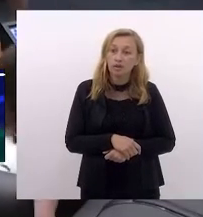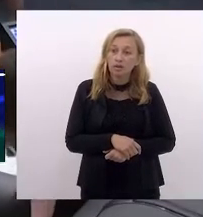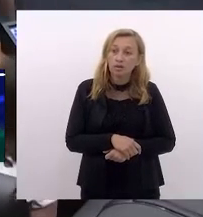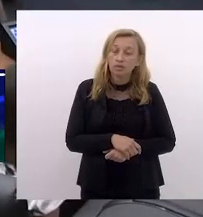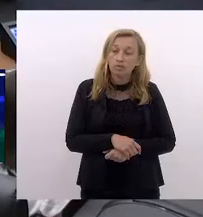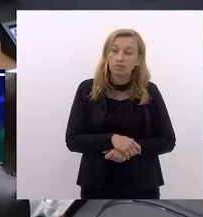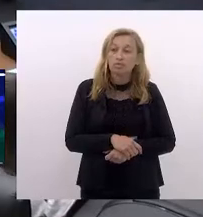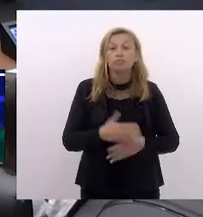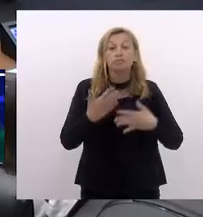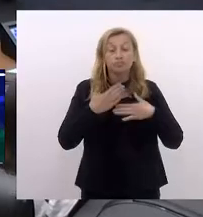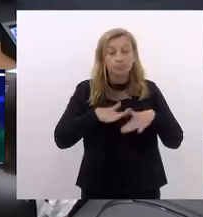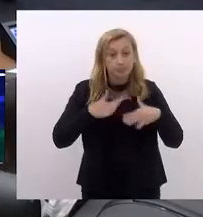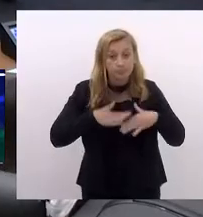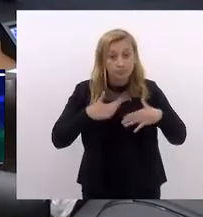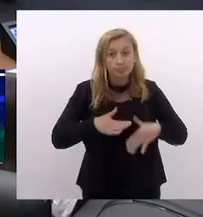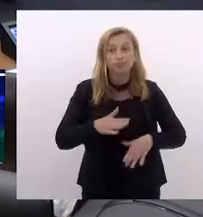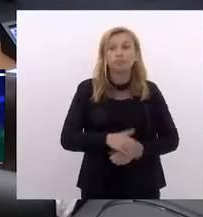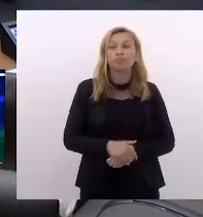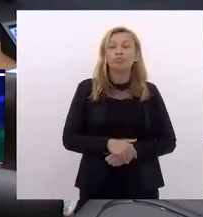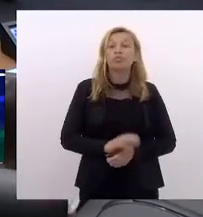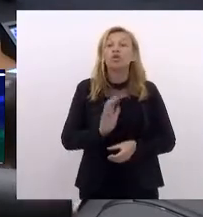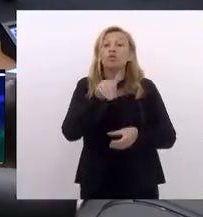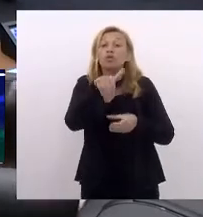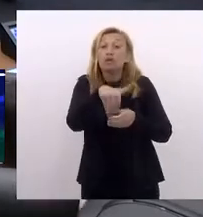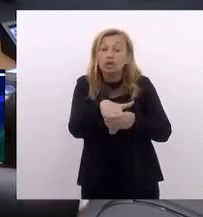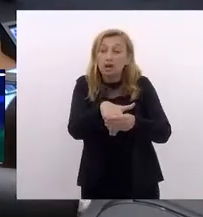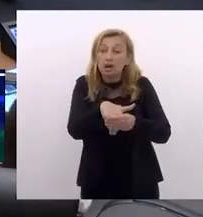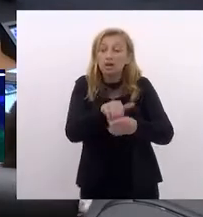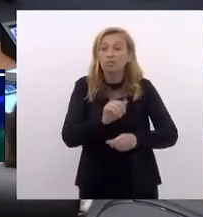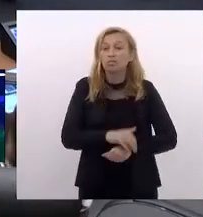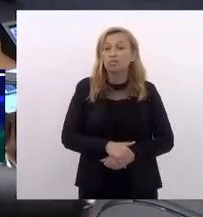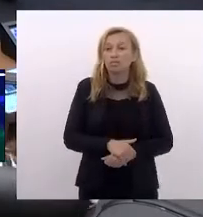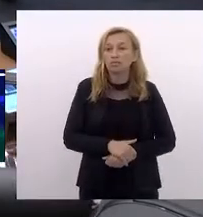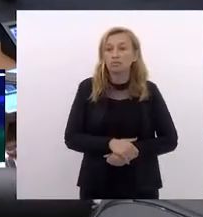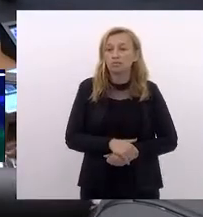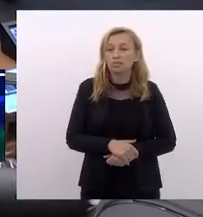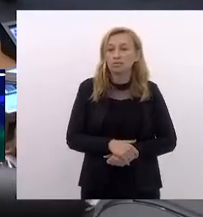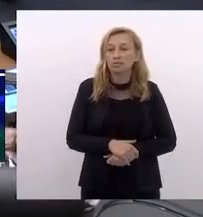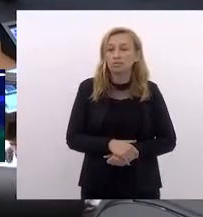a calma botaram um